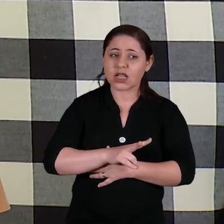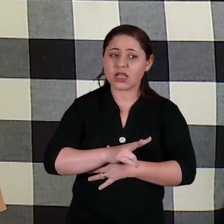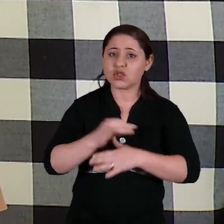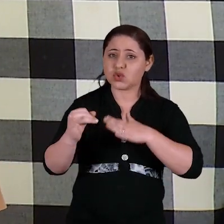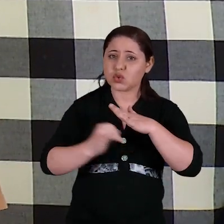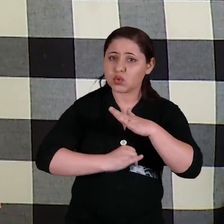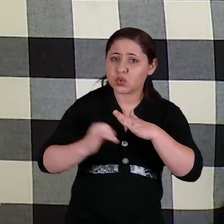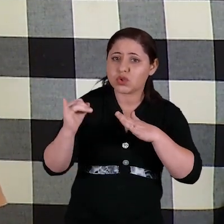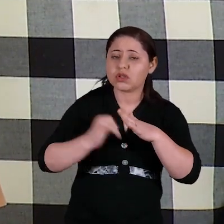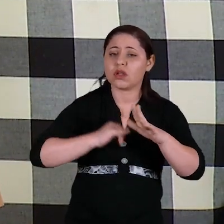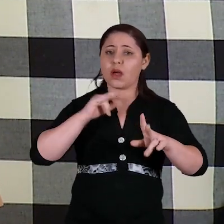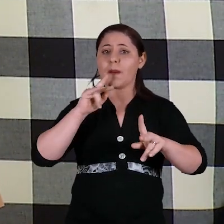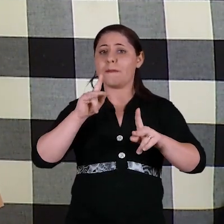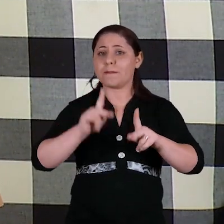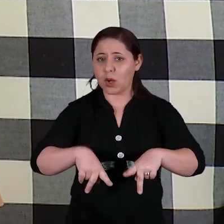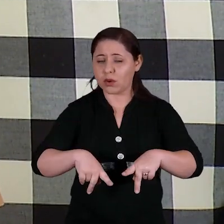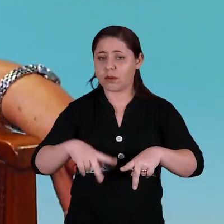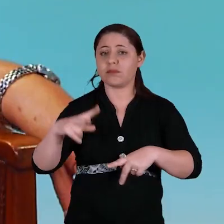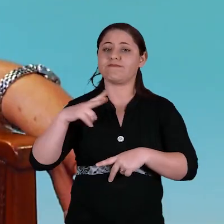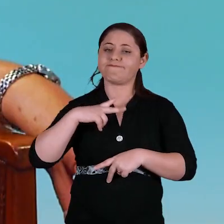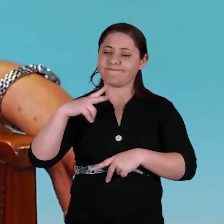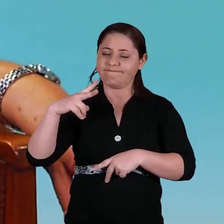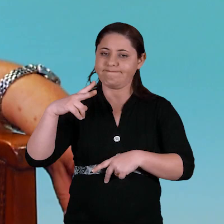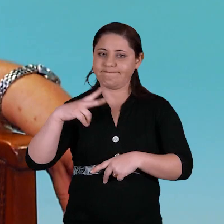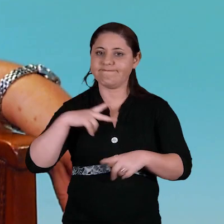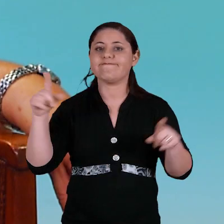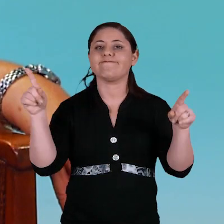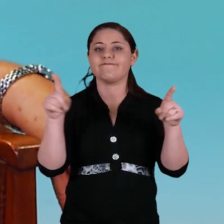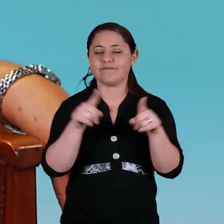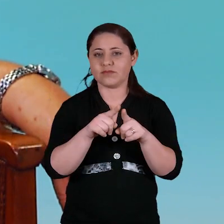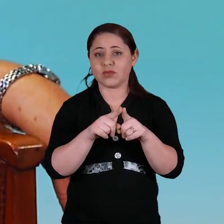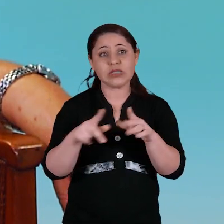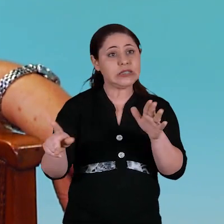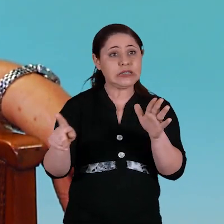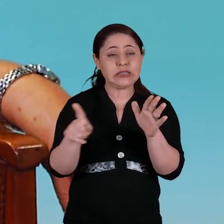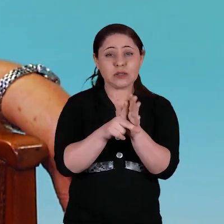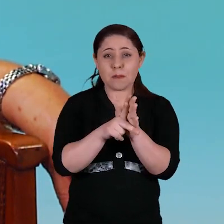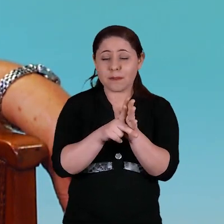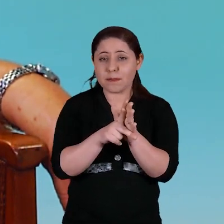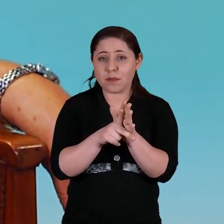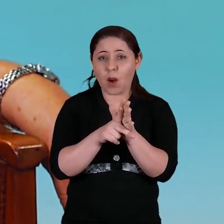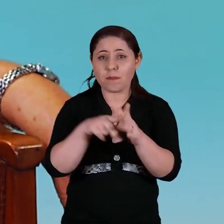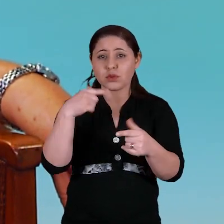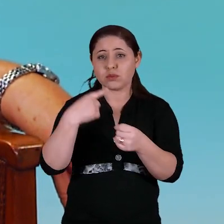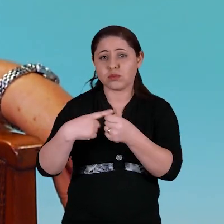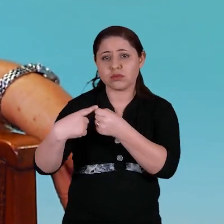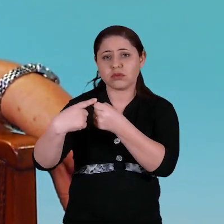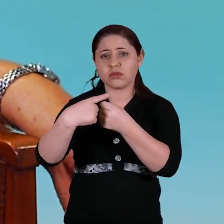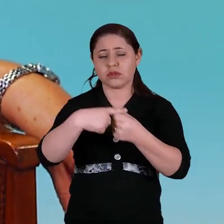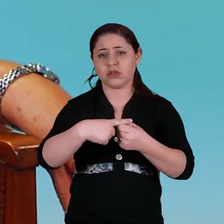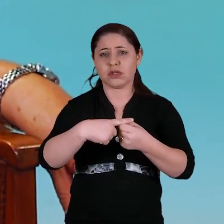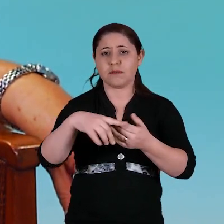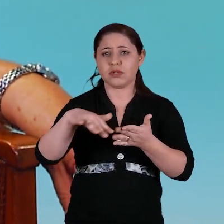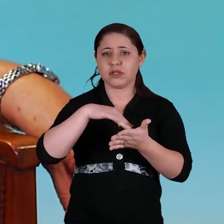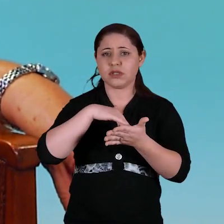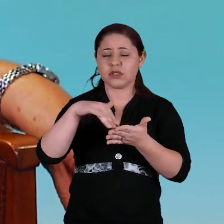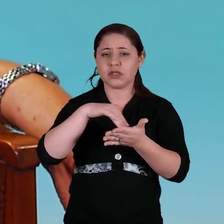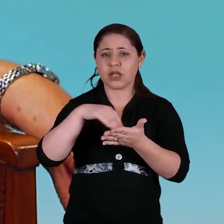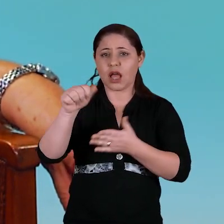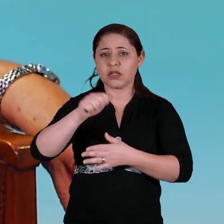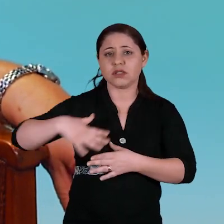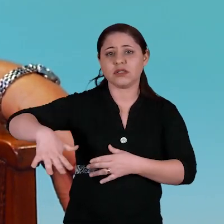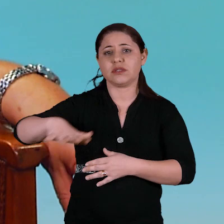instituições, né, públicas, privadas, na própria município, né, Secretaria de